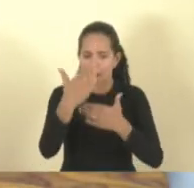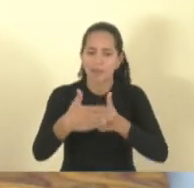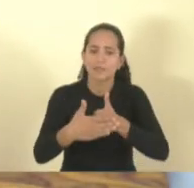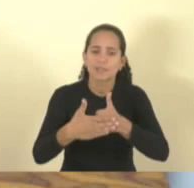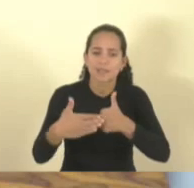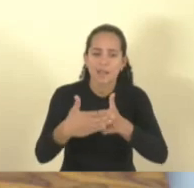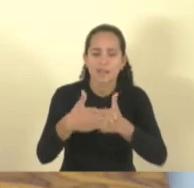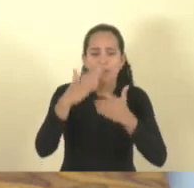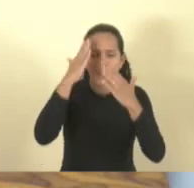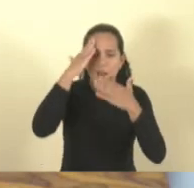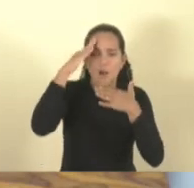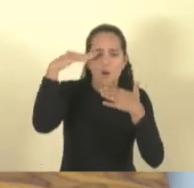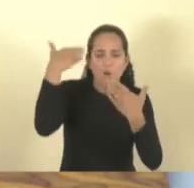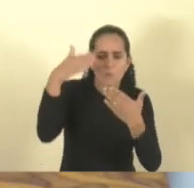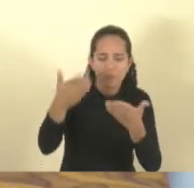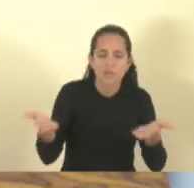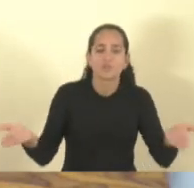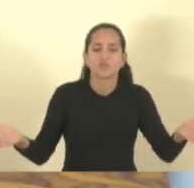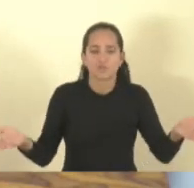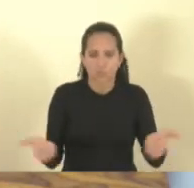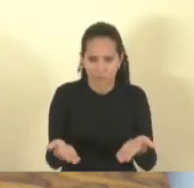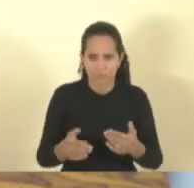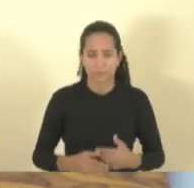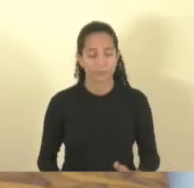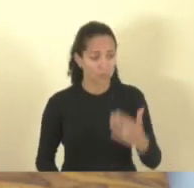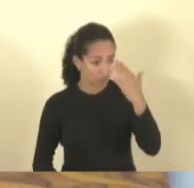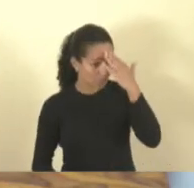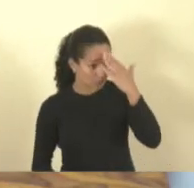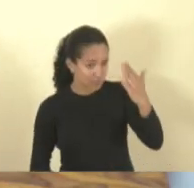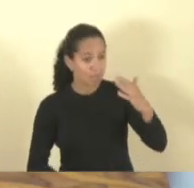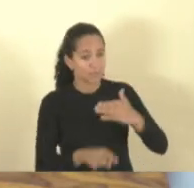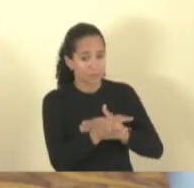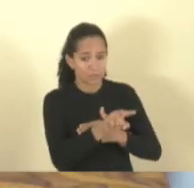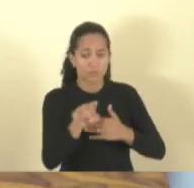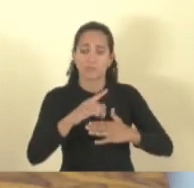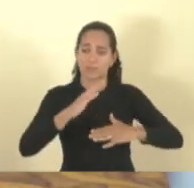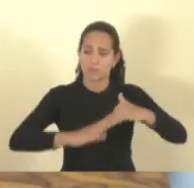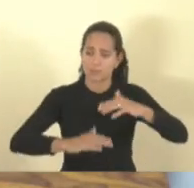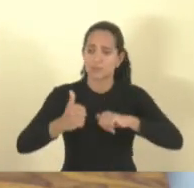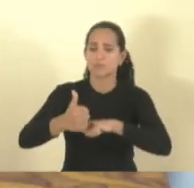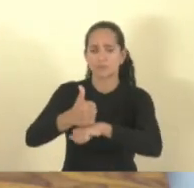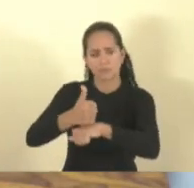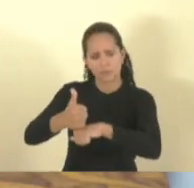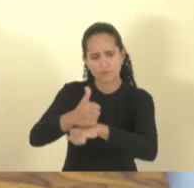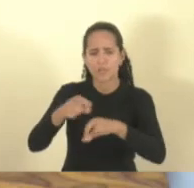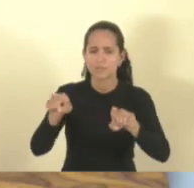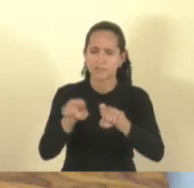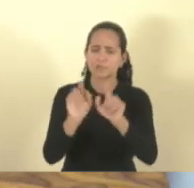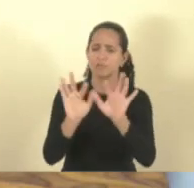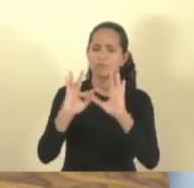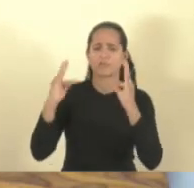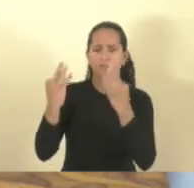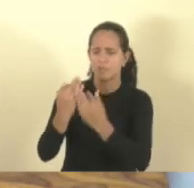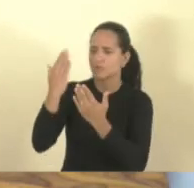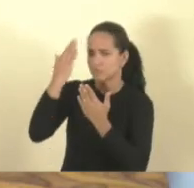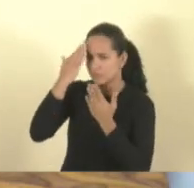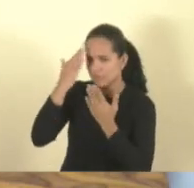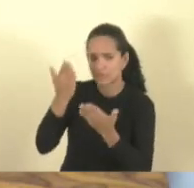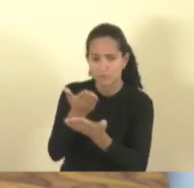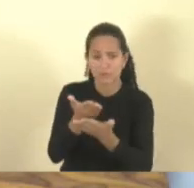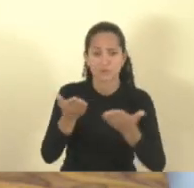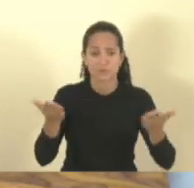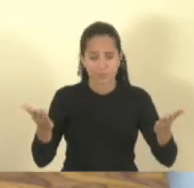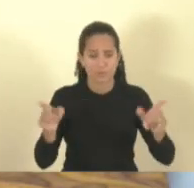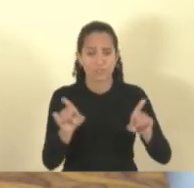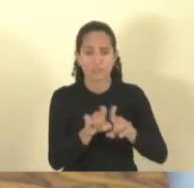carinhosa homenagem nessa noite. Muito obrigada aos profissionais, muito obrigada aos seus familiares e especialmente